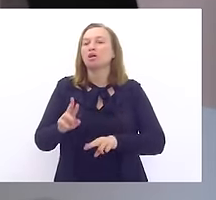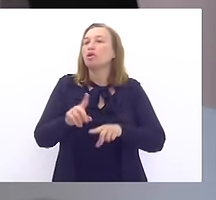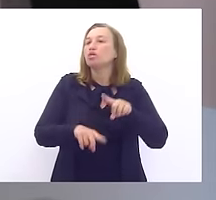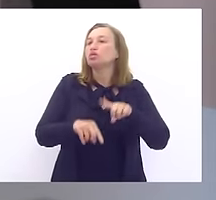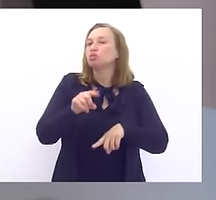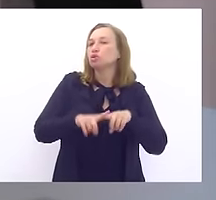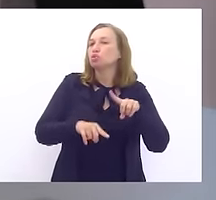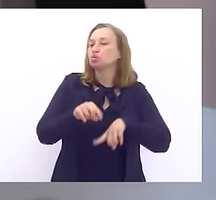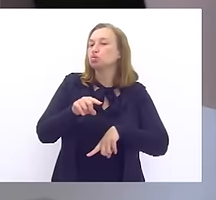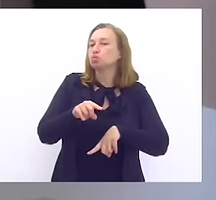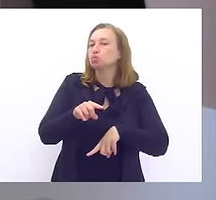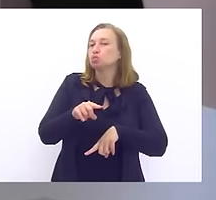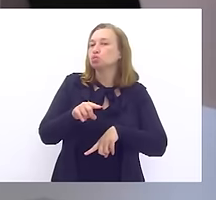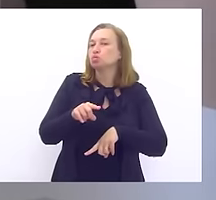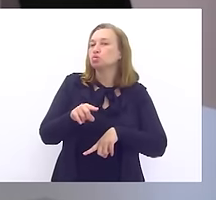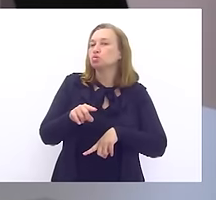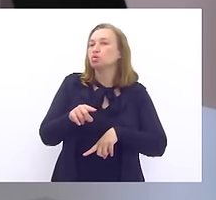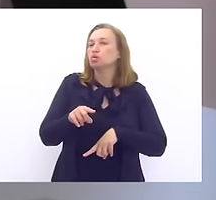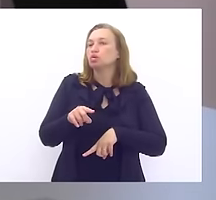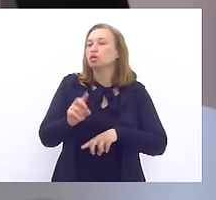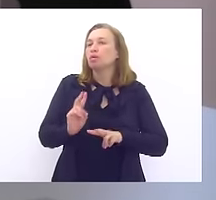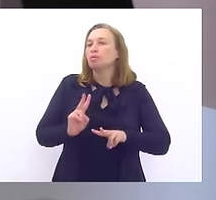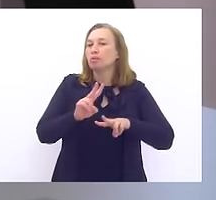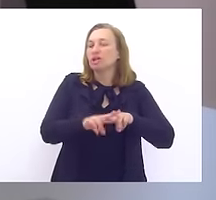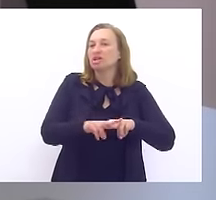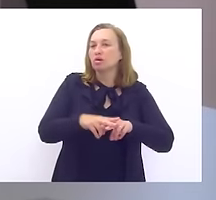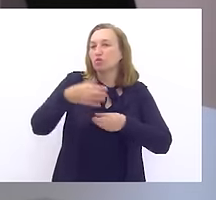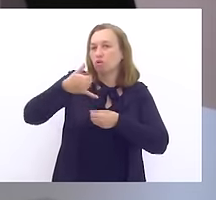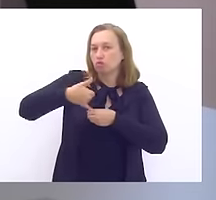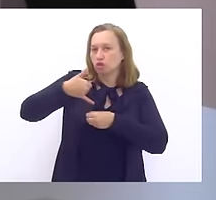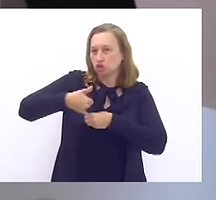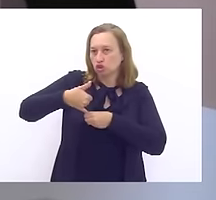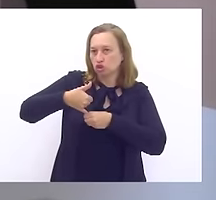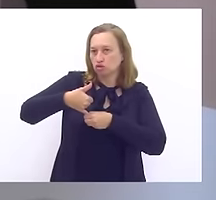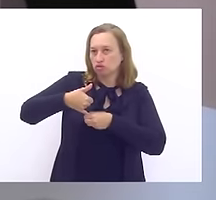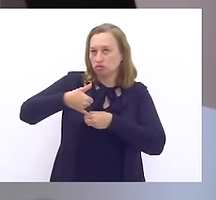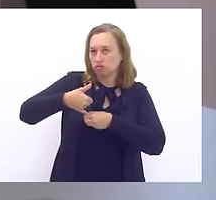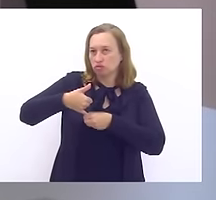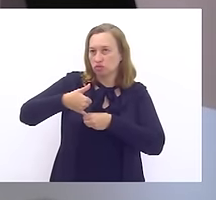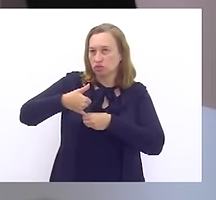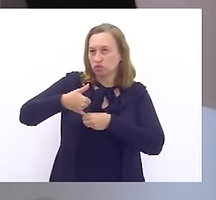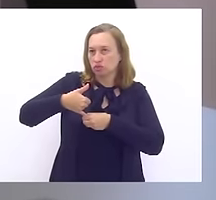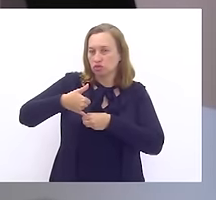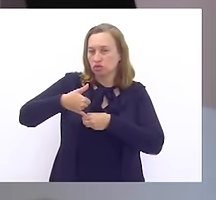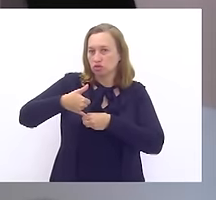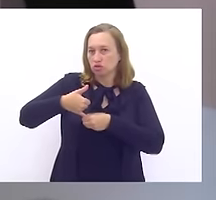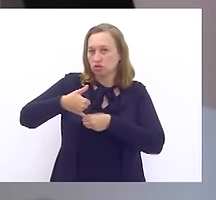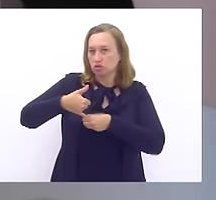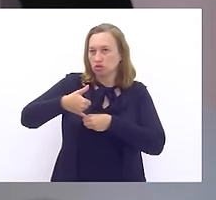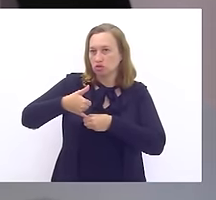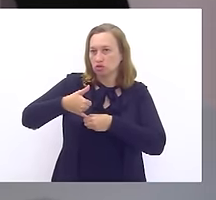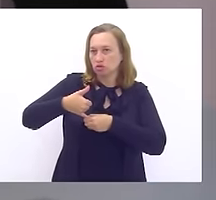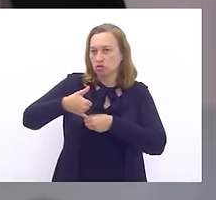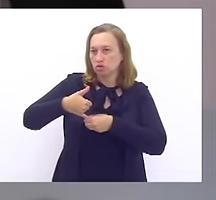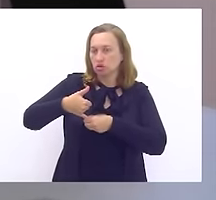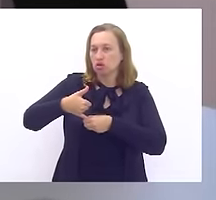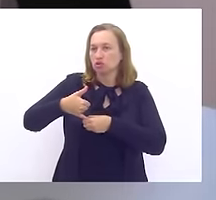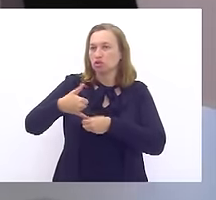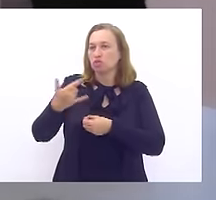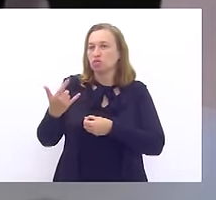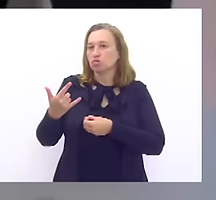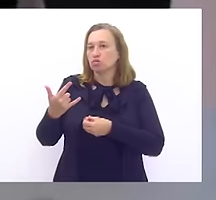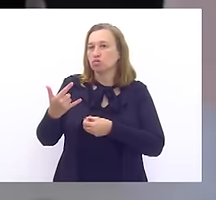que agora mesmo apreensão de combustível que não tinha ou era fruto de fraude